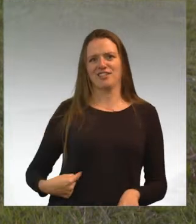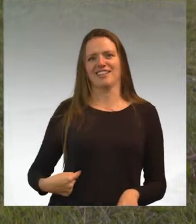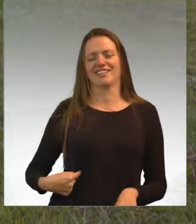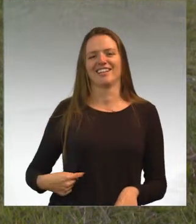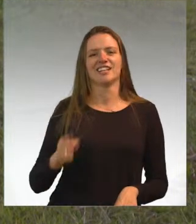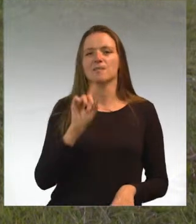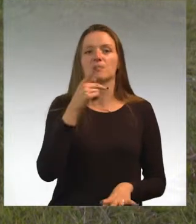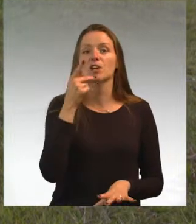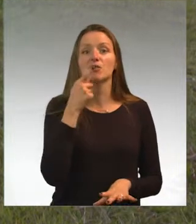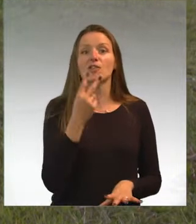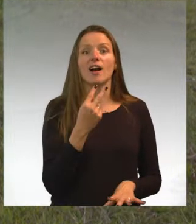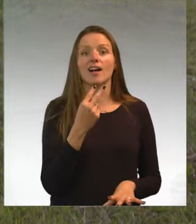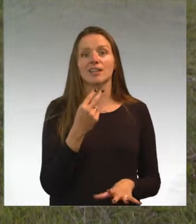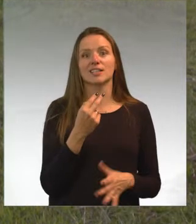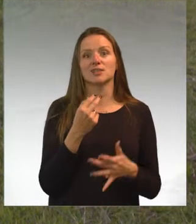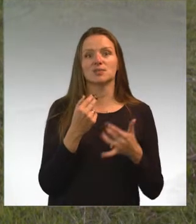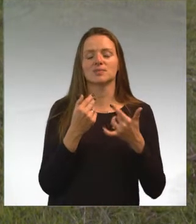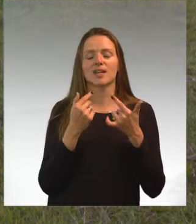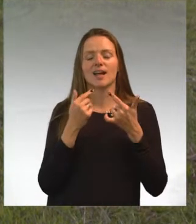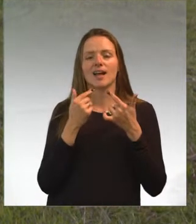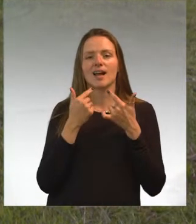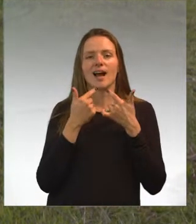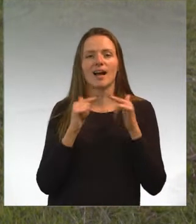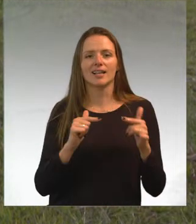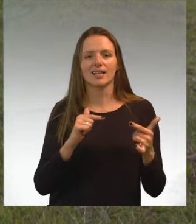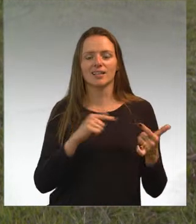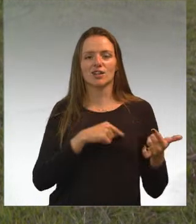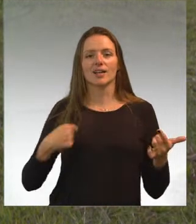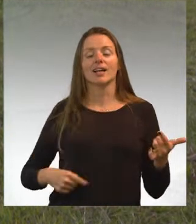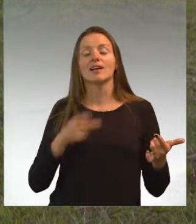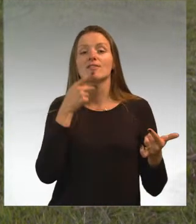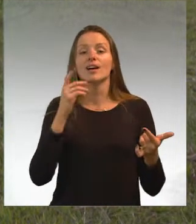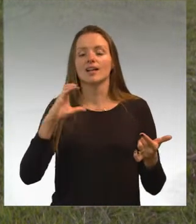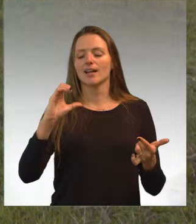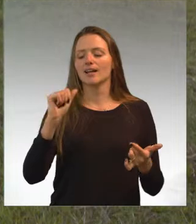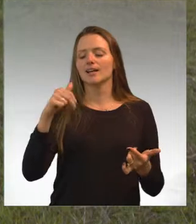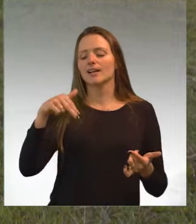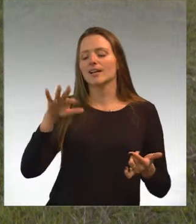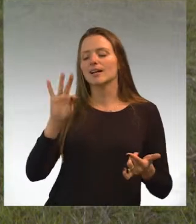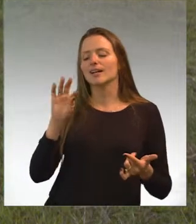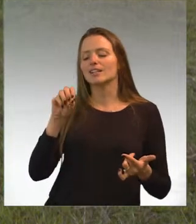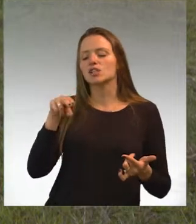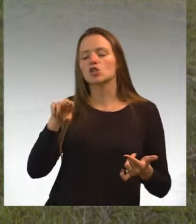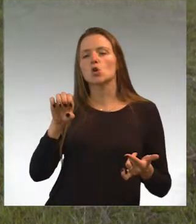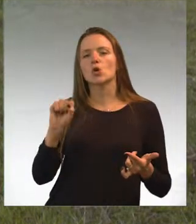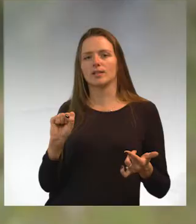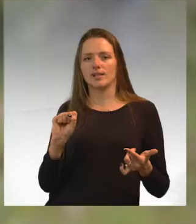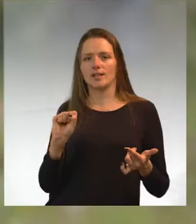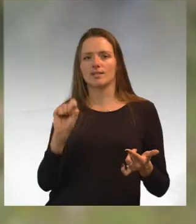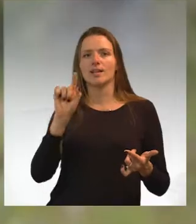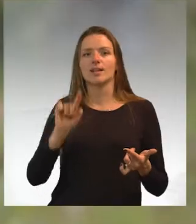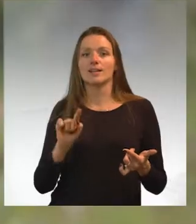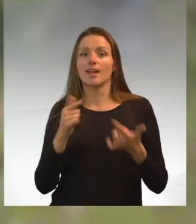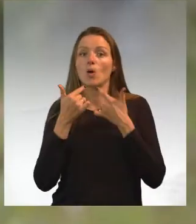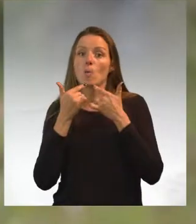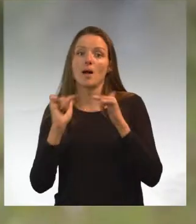não falam chinês, elas falam cantonês, que é uma língua em